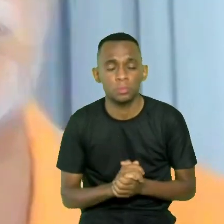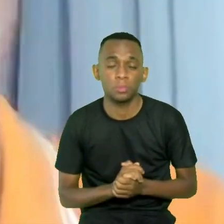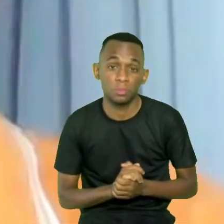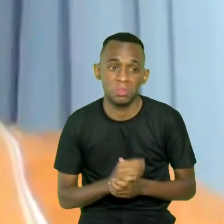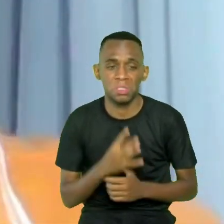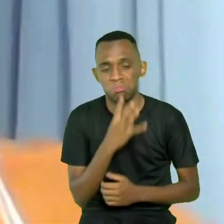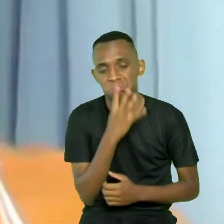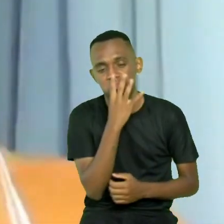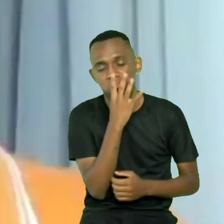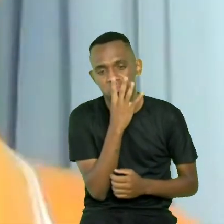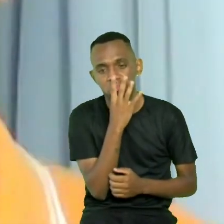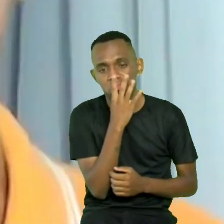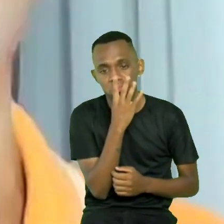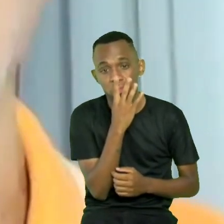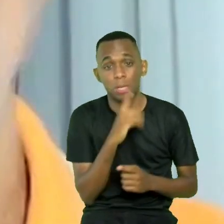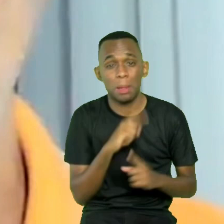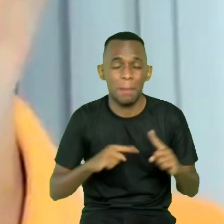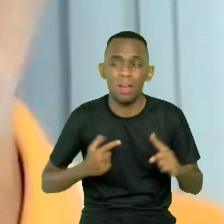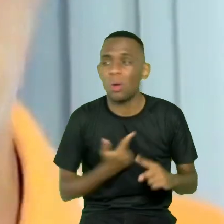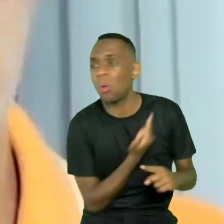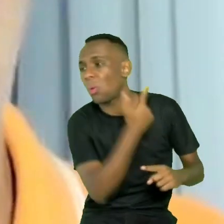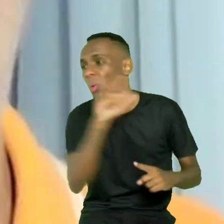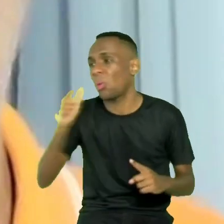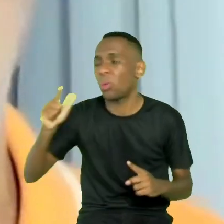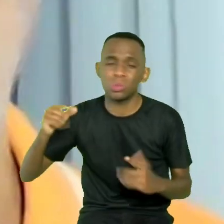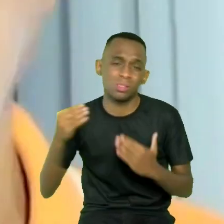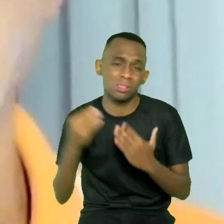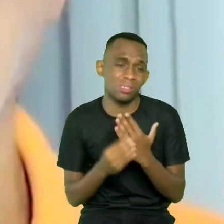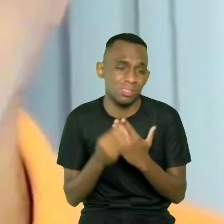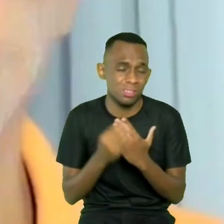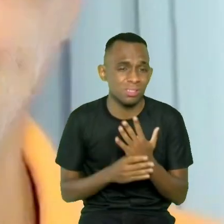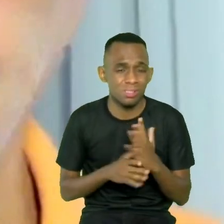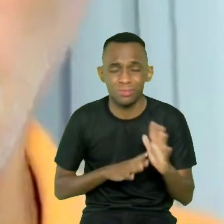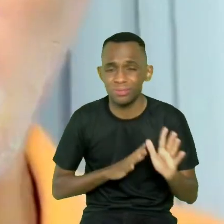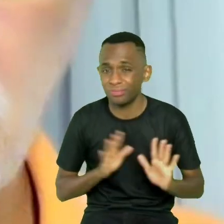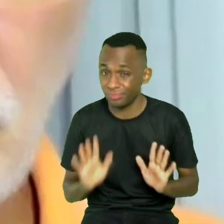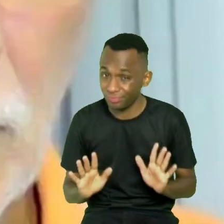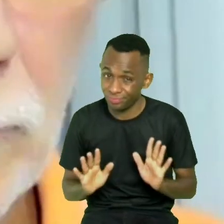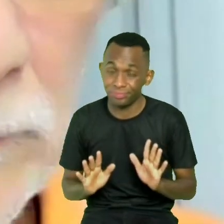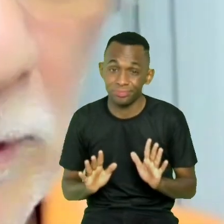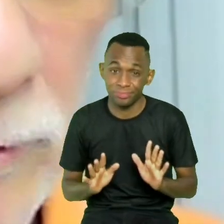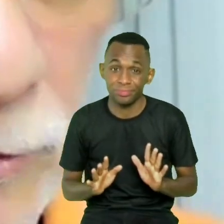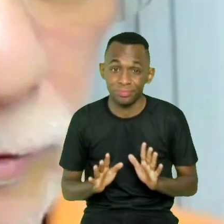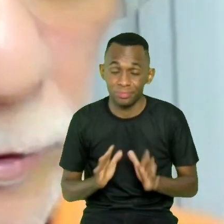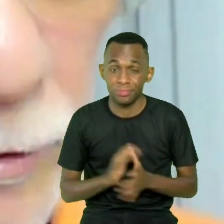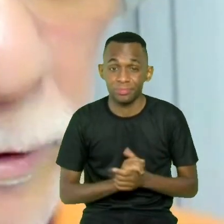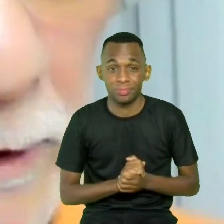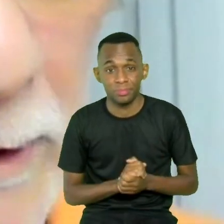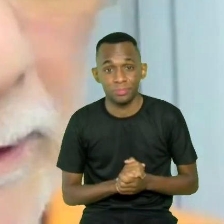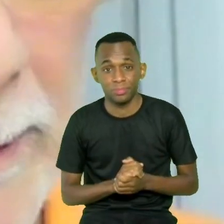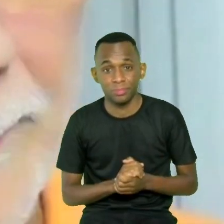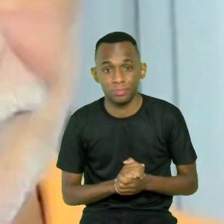impressionantes e tal. Agora tem outros que, assim, embora sejam um tanto